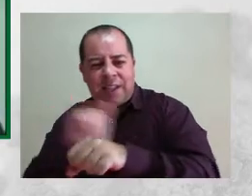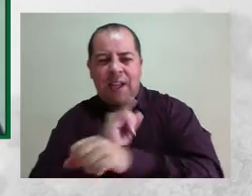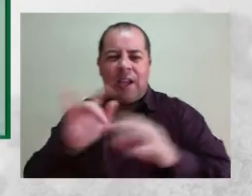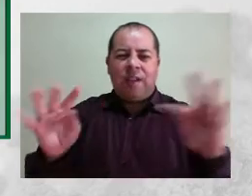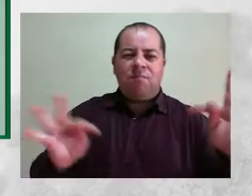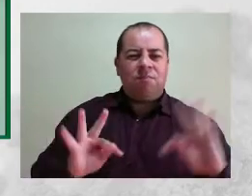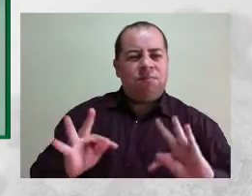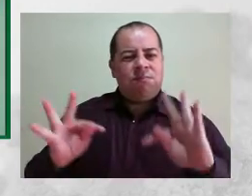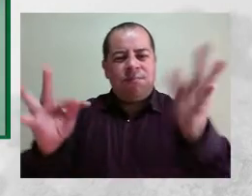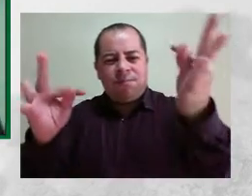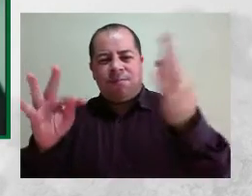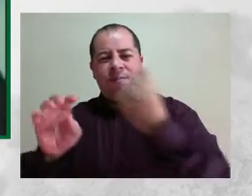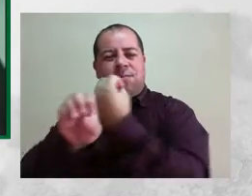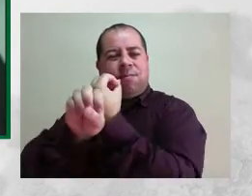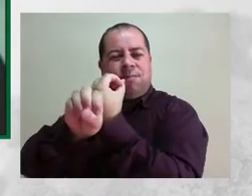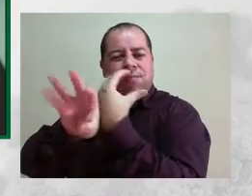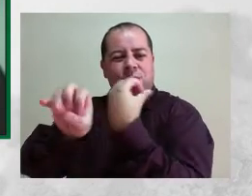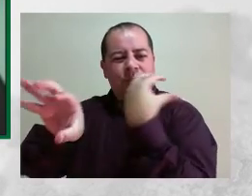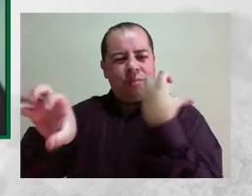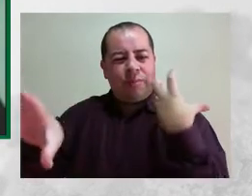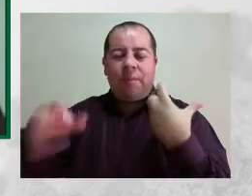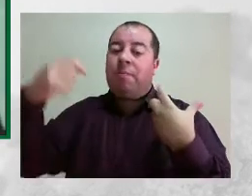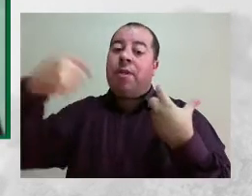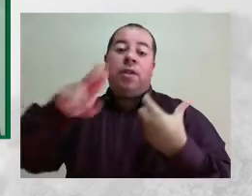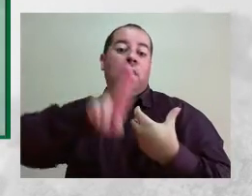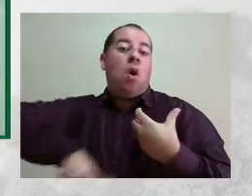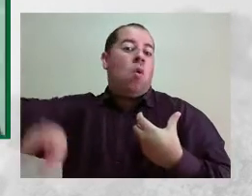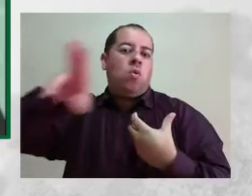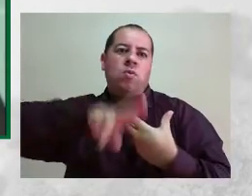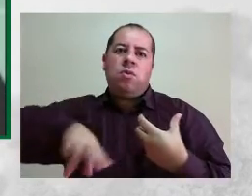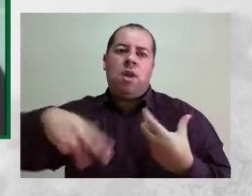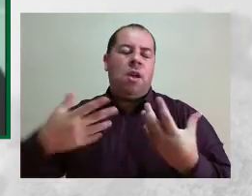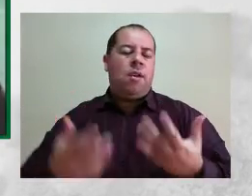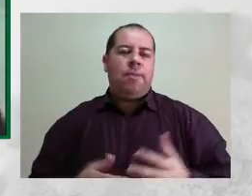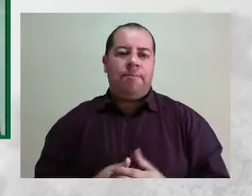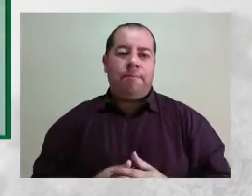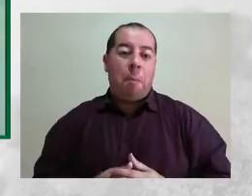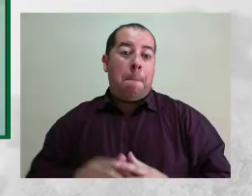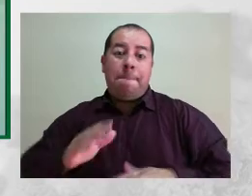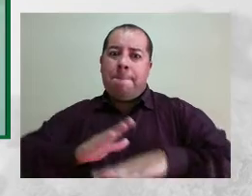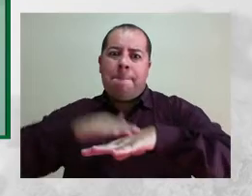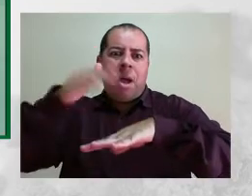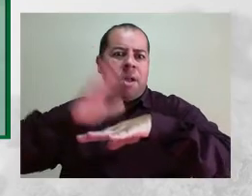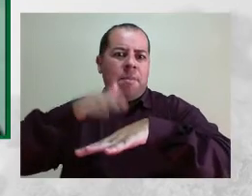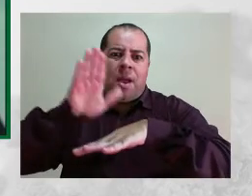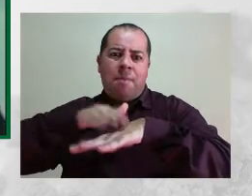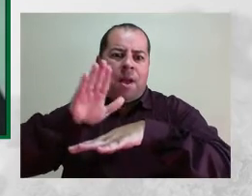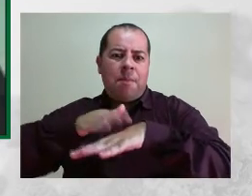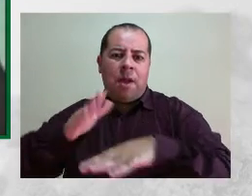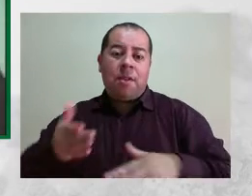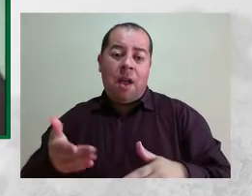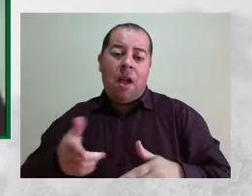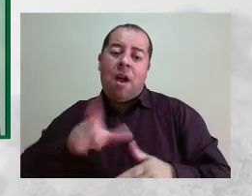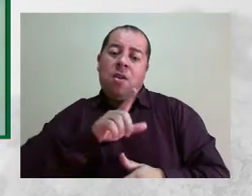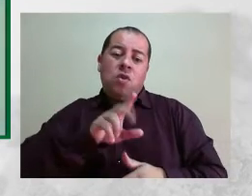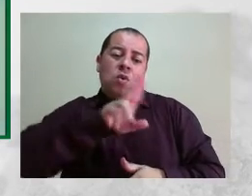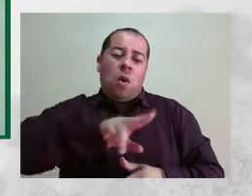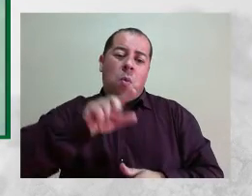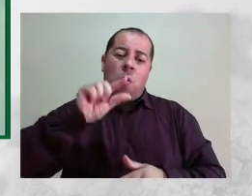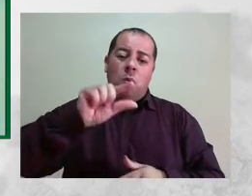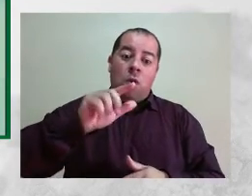mecanismos, os instrumentos de aulas à distância, eles vão ter que ser utilizados numa frequência muito